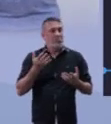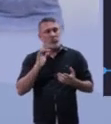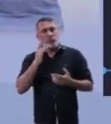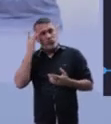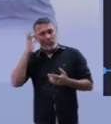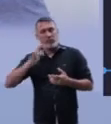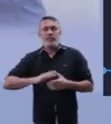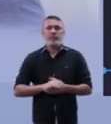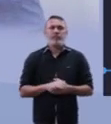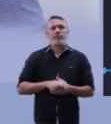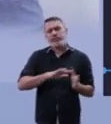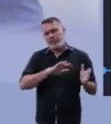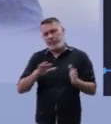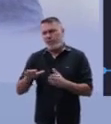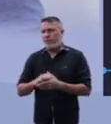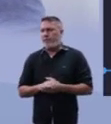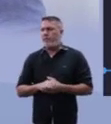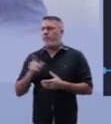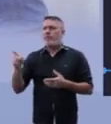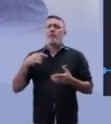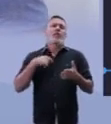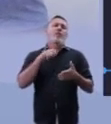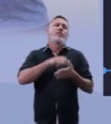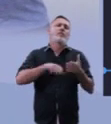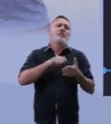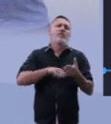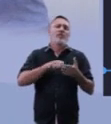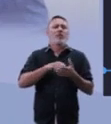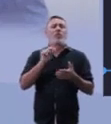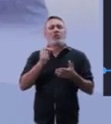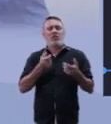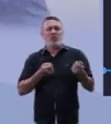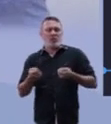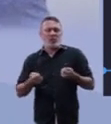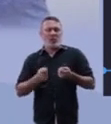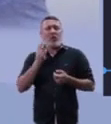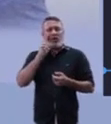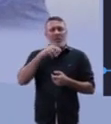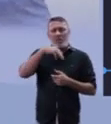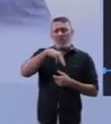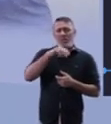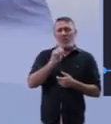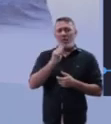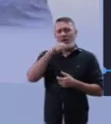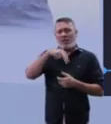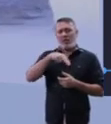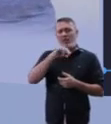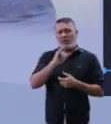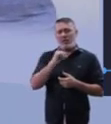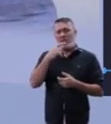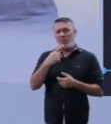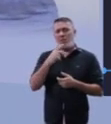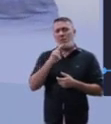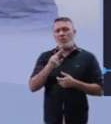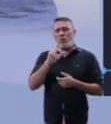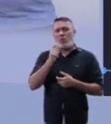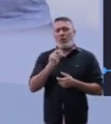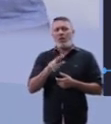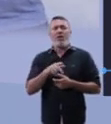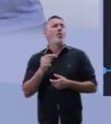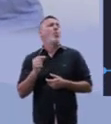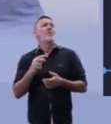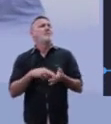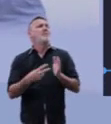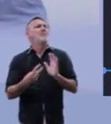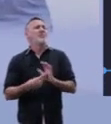ano, ok? Então, o que eu poderia escrever nessa redação aí? Manipulação do comportamento. O que é manipular? Como que você